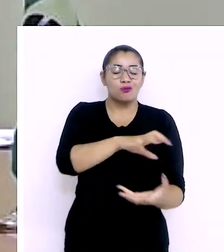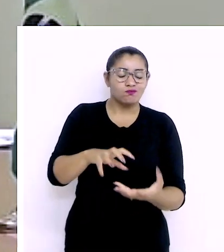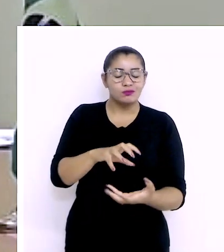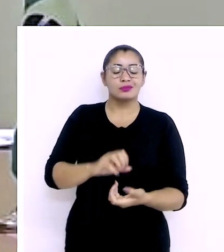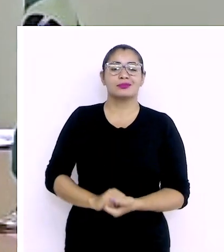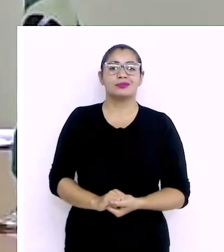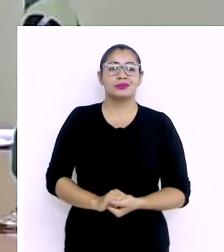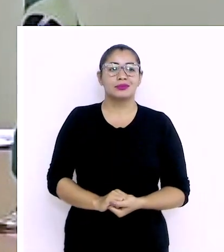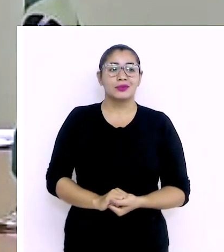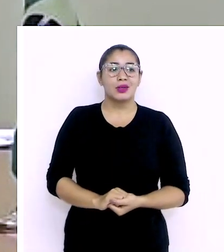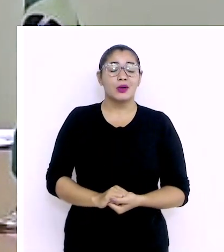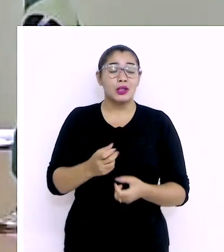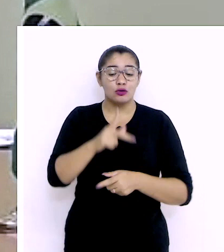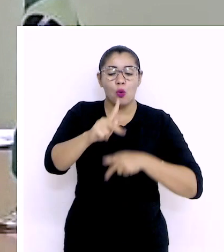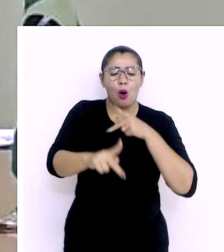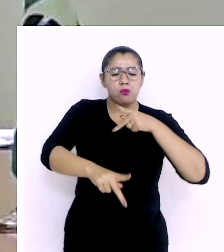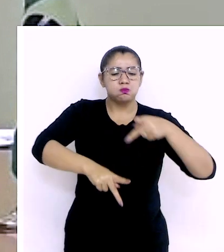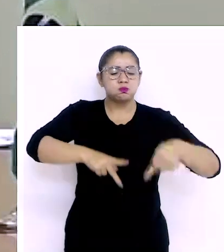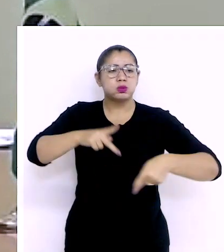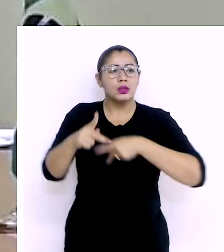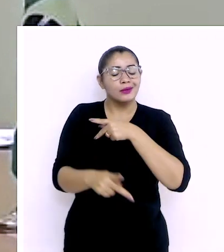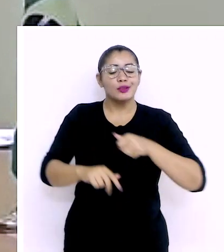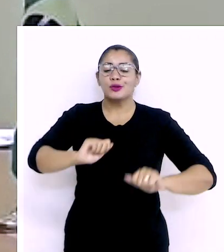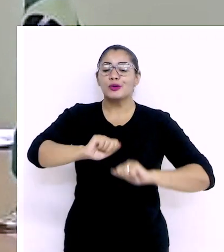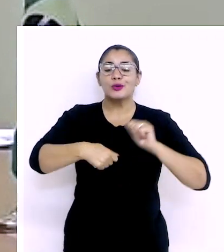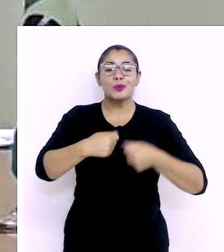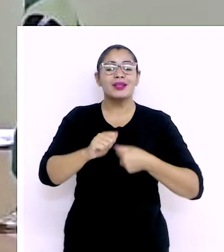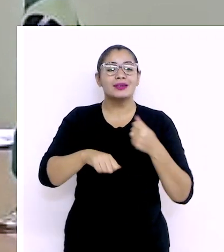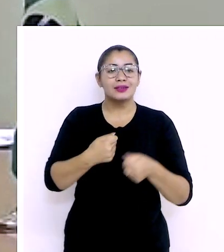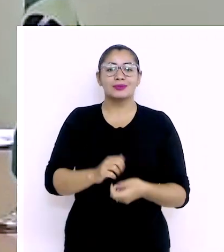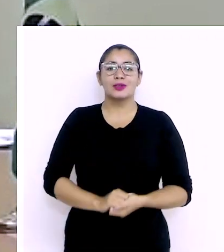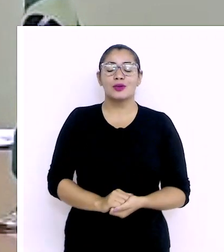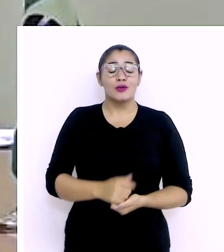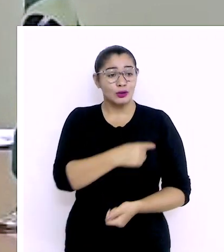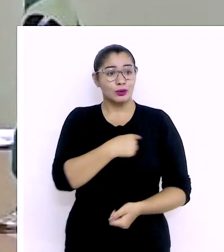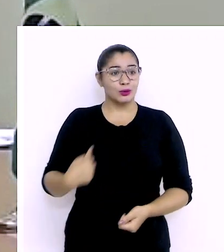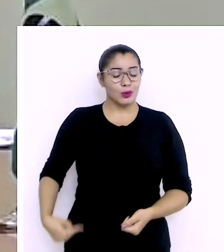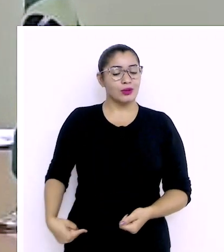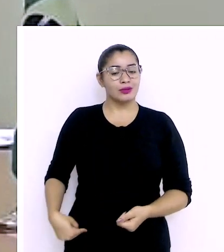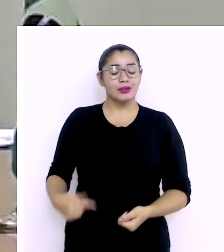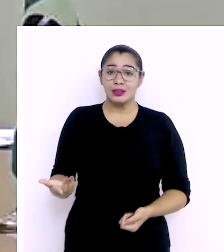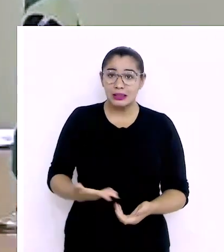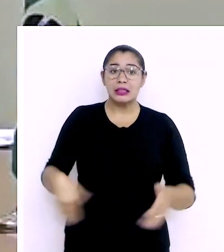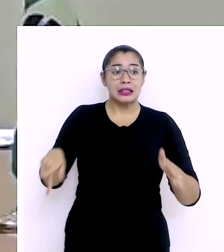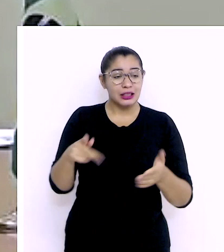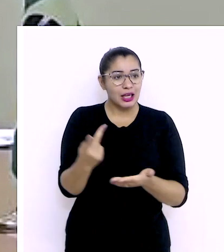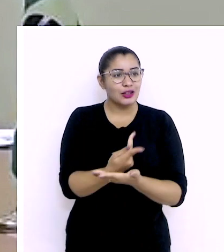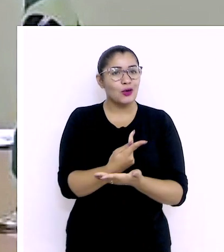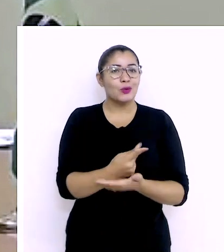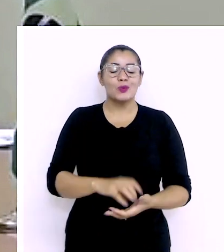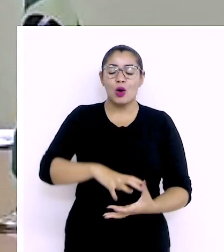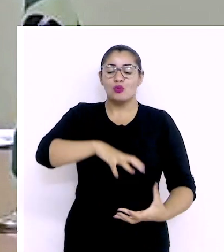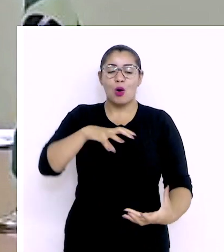dimensão. A dimensão populacional e a dimensão econômica fazem com que a China tenha se tornado, hoje em dia, o maior emissor